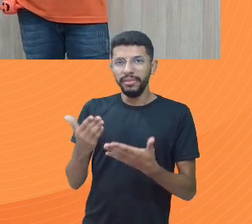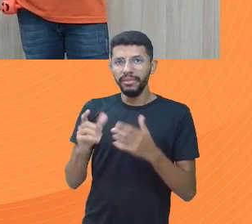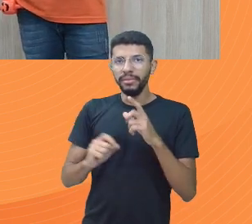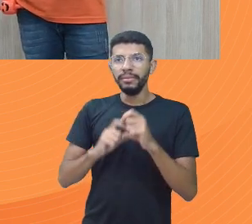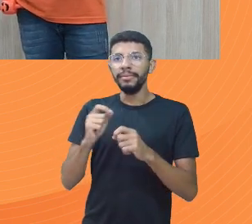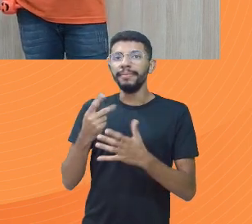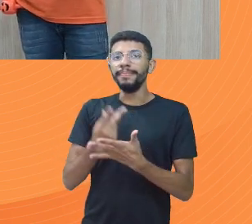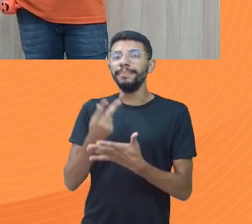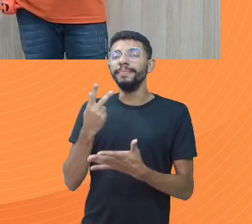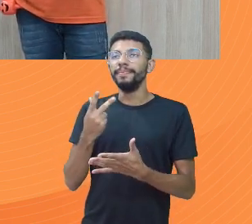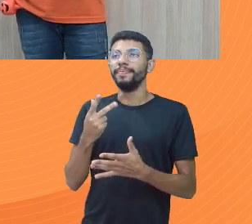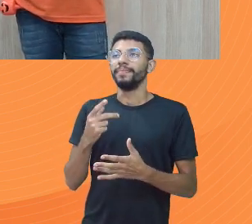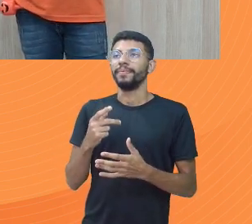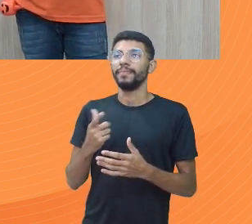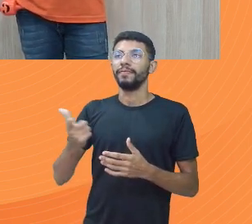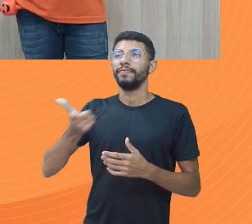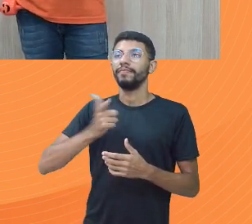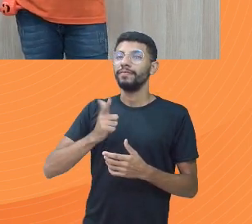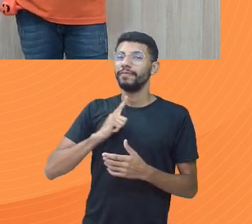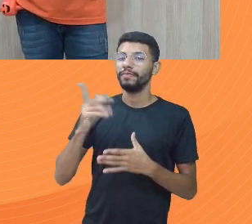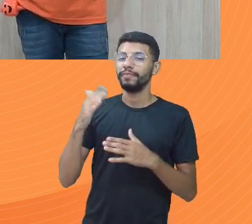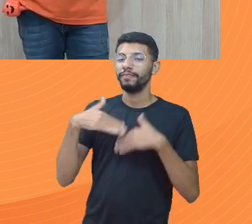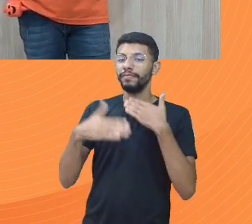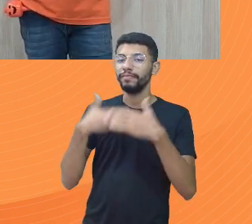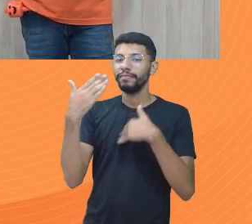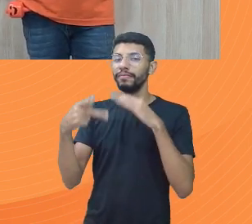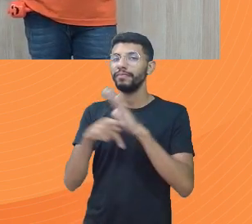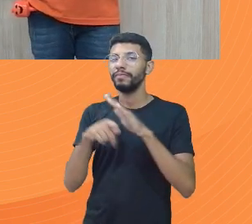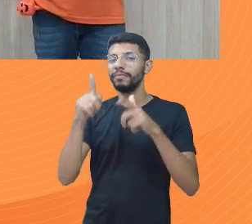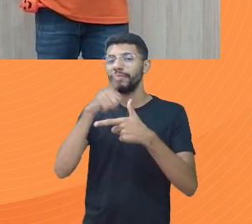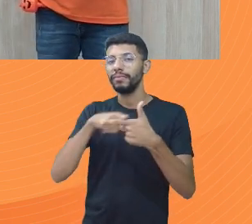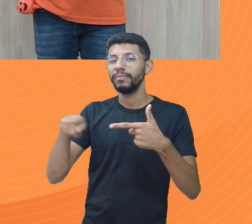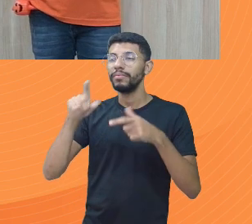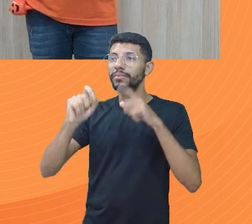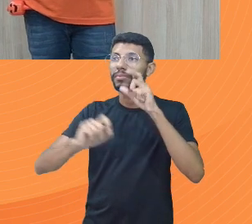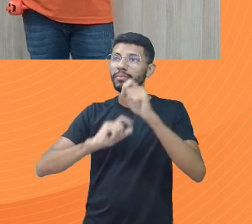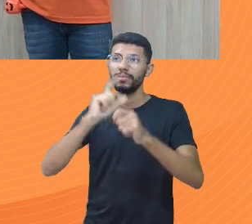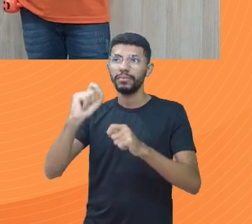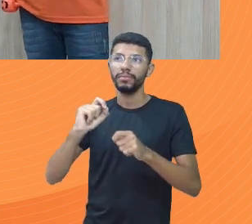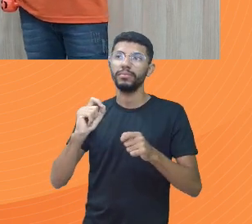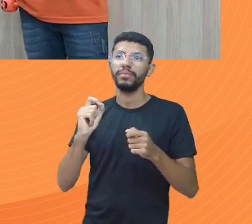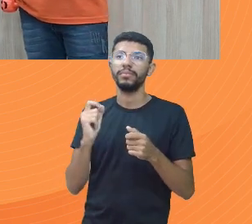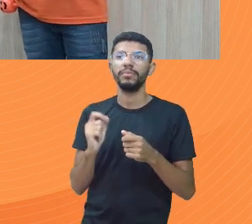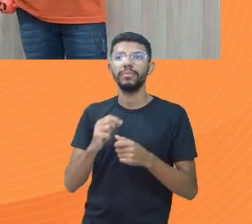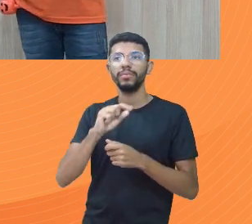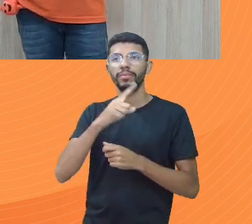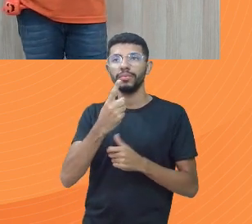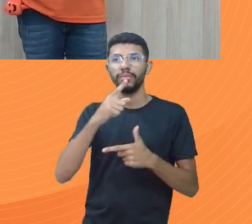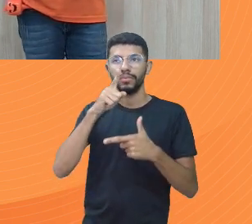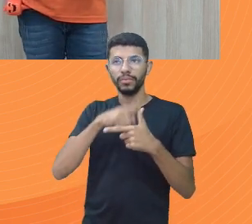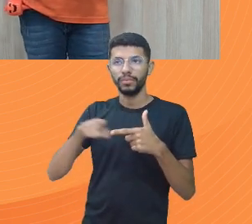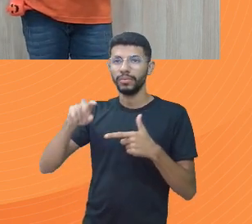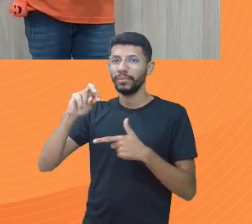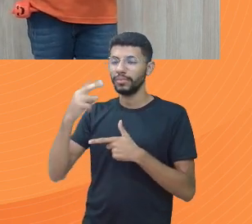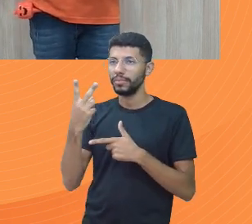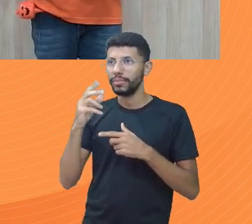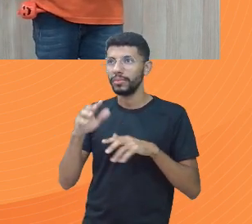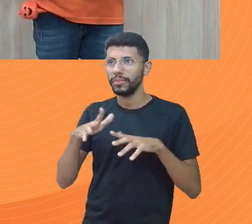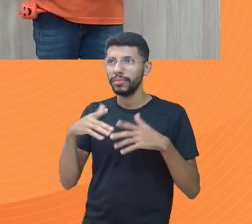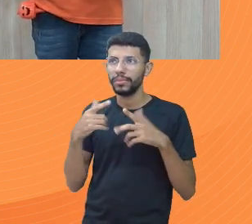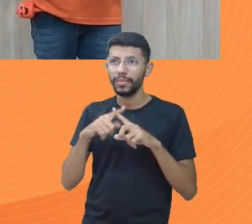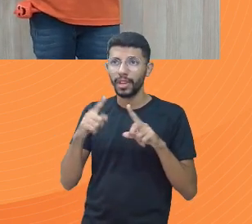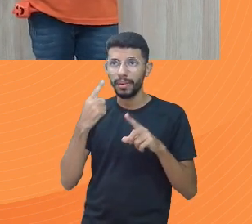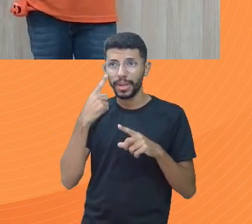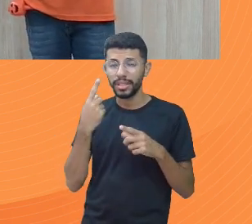Eu vou ter ali, durante o procedimento da divisão, um 1 para dividir por 2. Em 1 eu não posso dividir